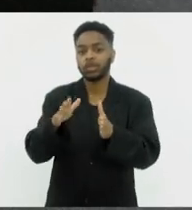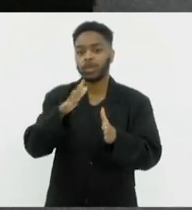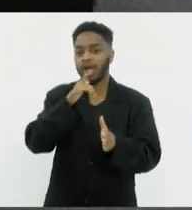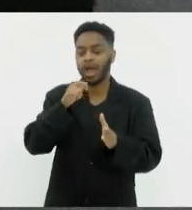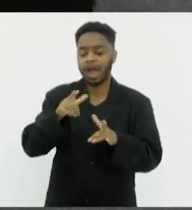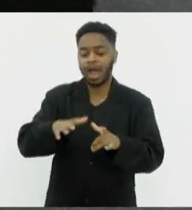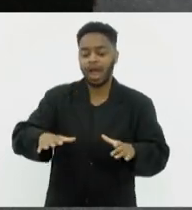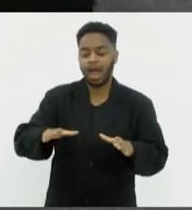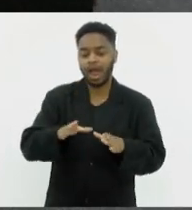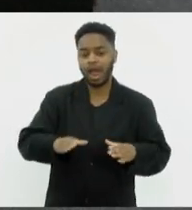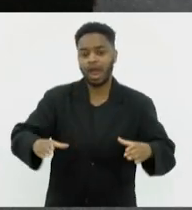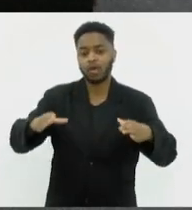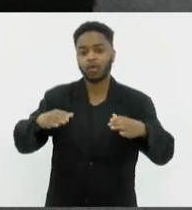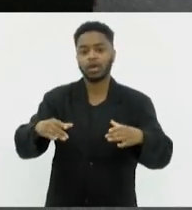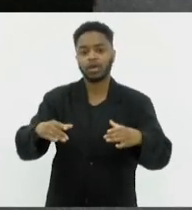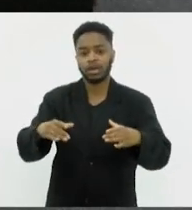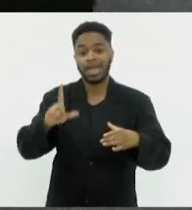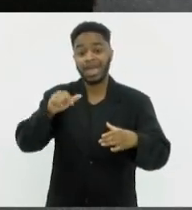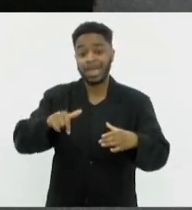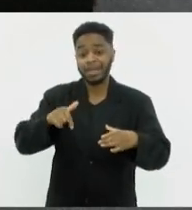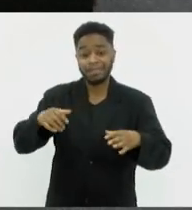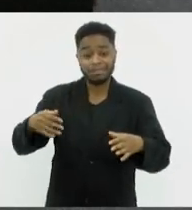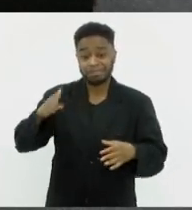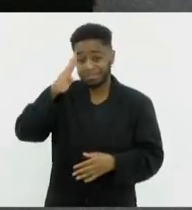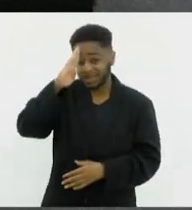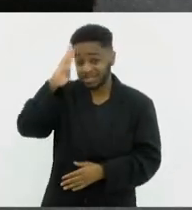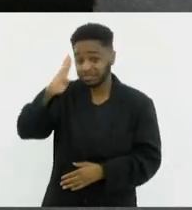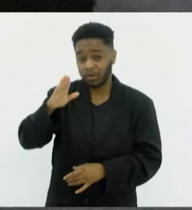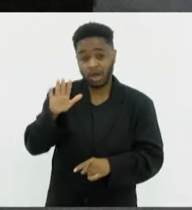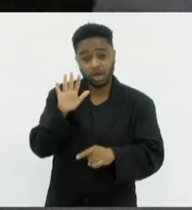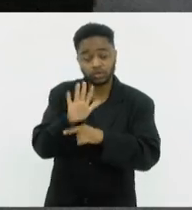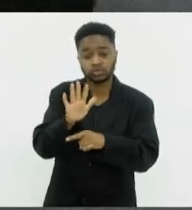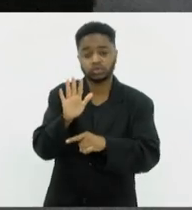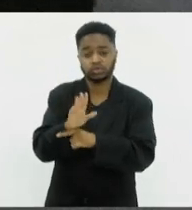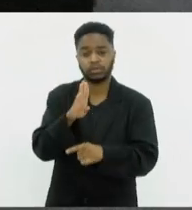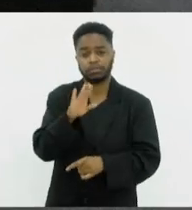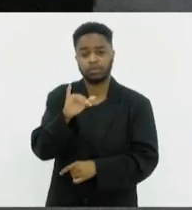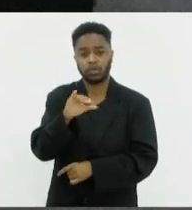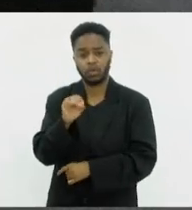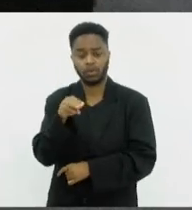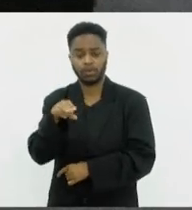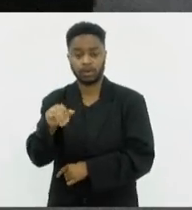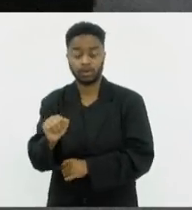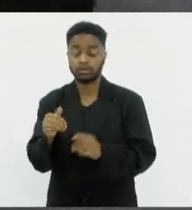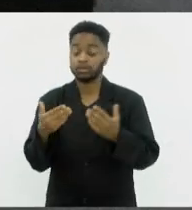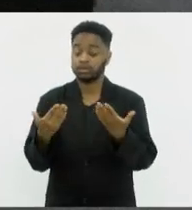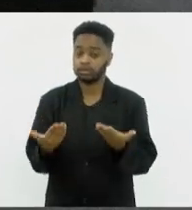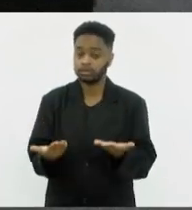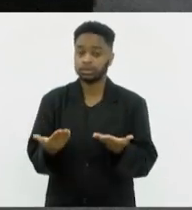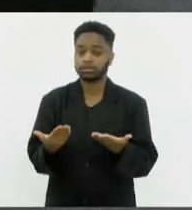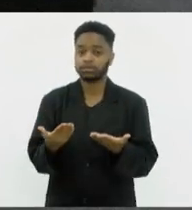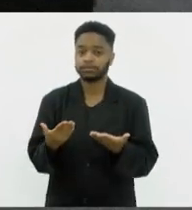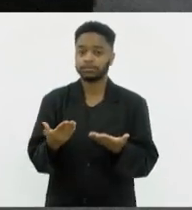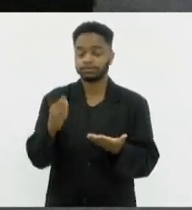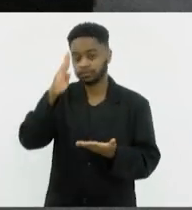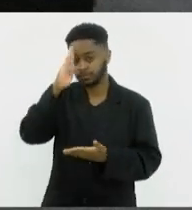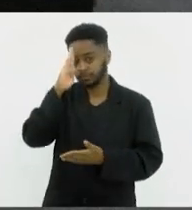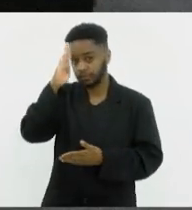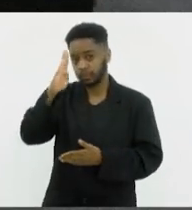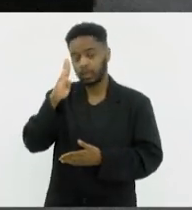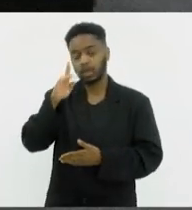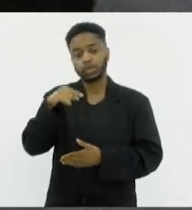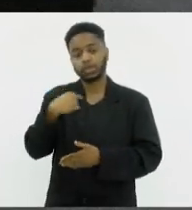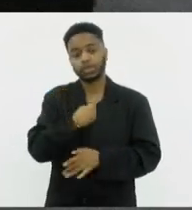lagoas, como parte central para o bioma. Então, nesse sentido, é central que a gente ponha,